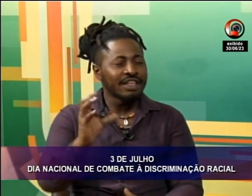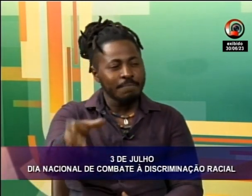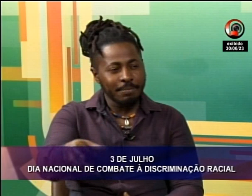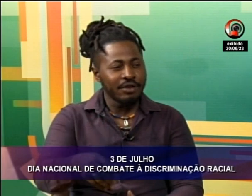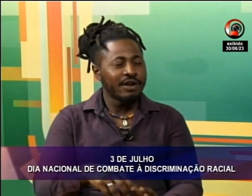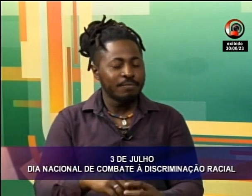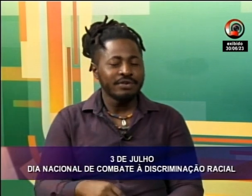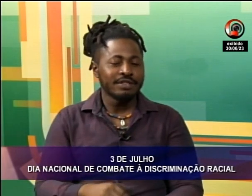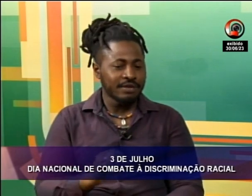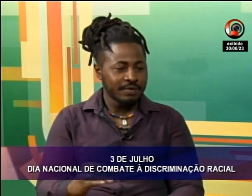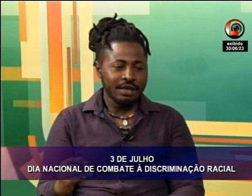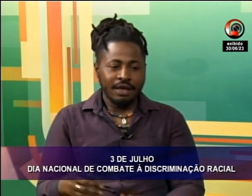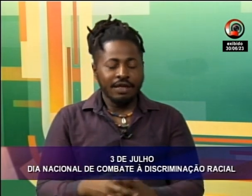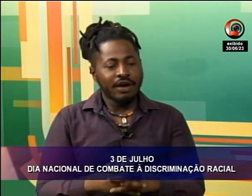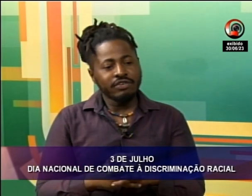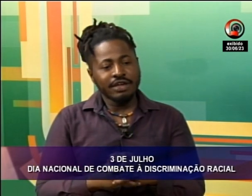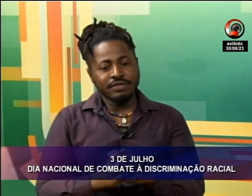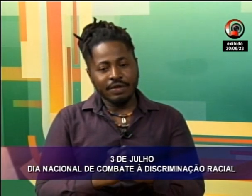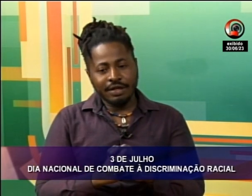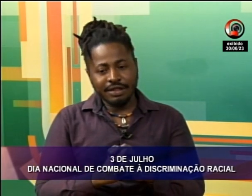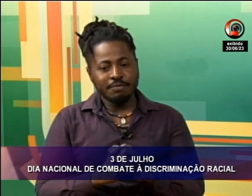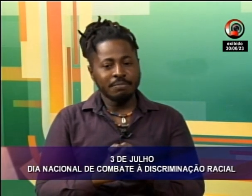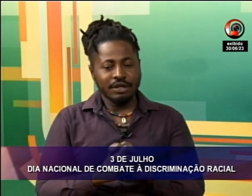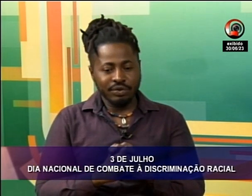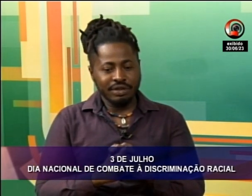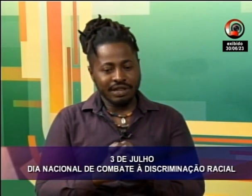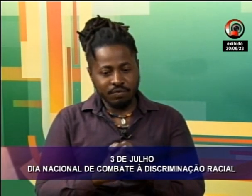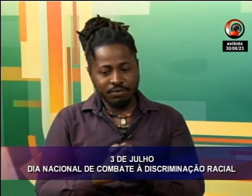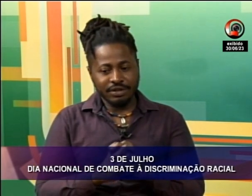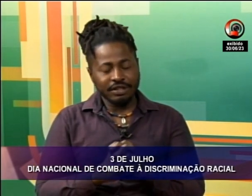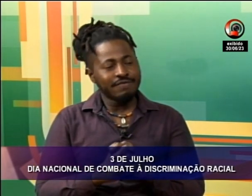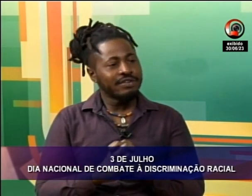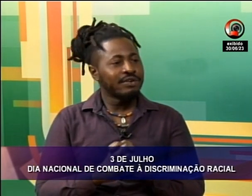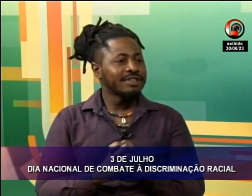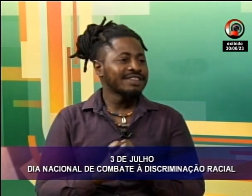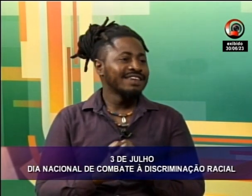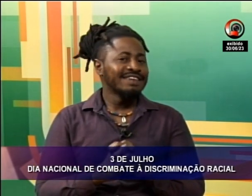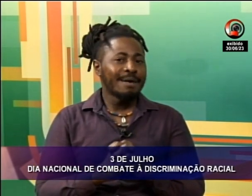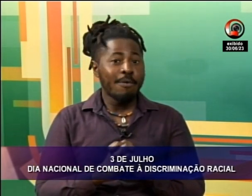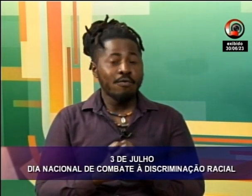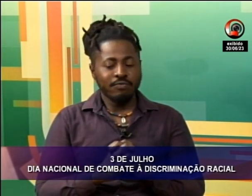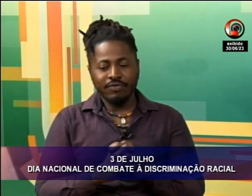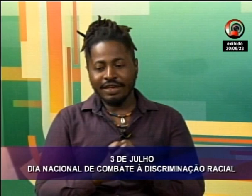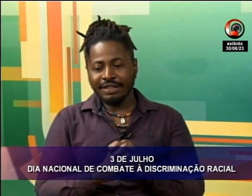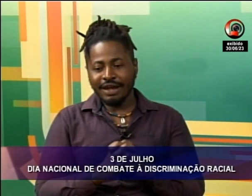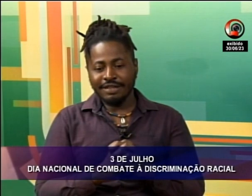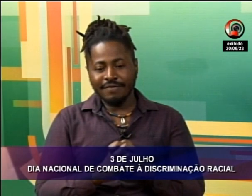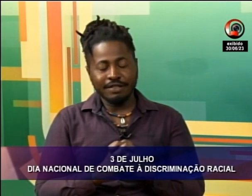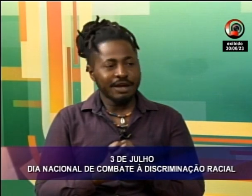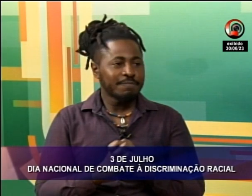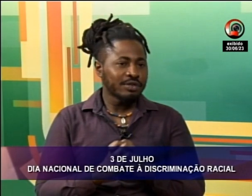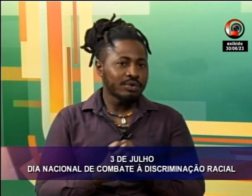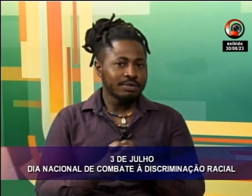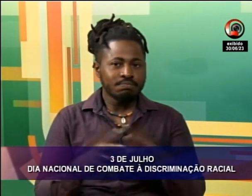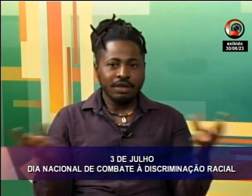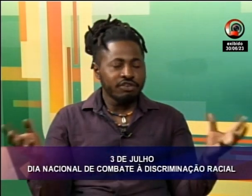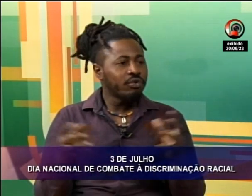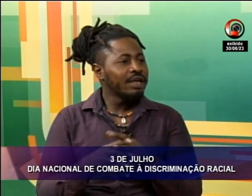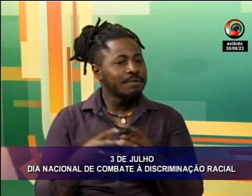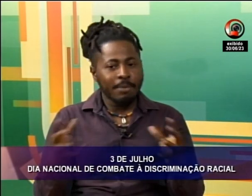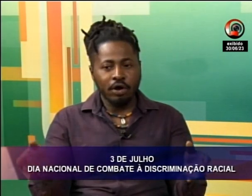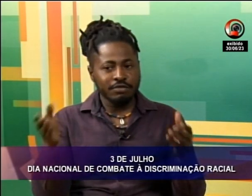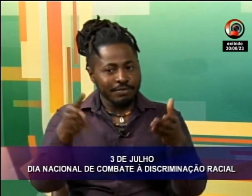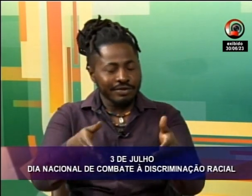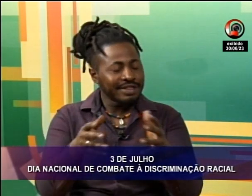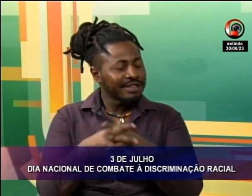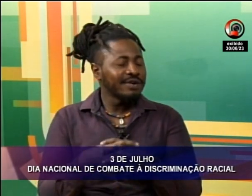gente já tem para melhorar um pouquinho. Então, eu acho que é isso. Essas premiações são importantes, valorosas, e é bom ver que cada vez mais pessoas que a gente